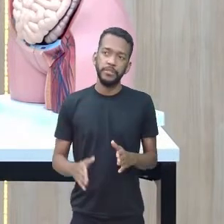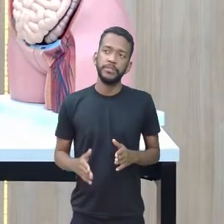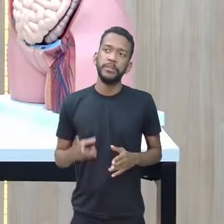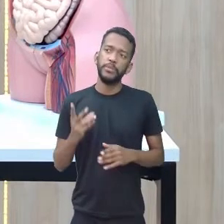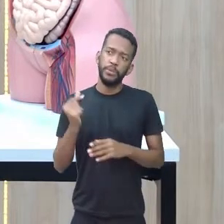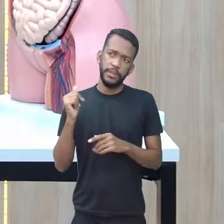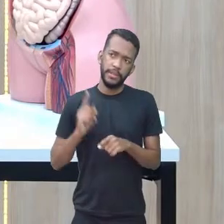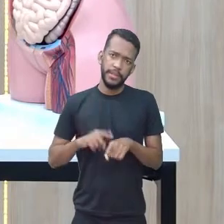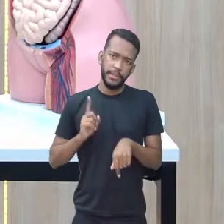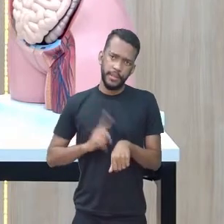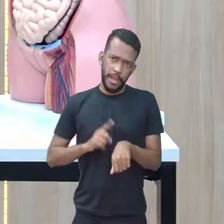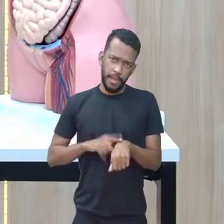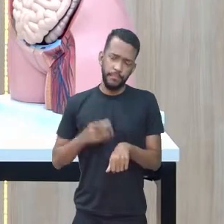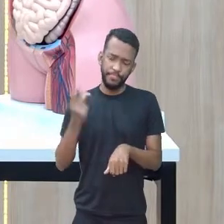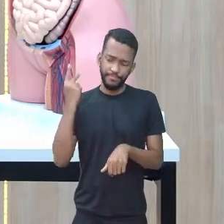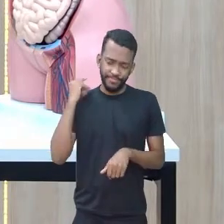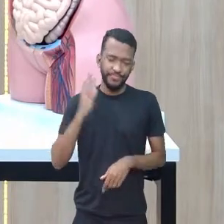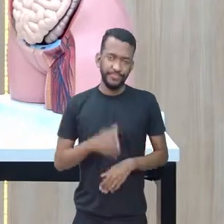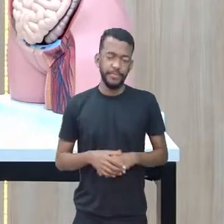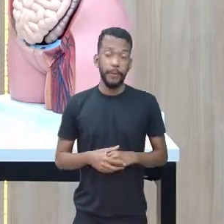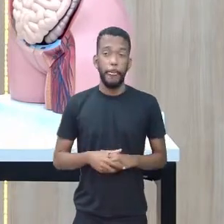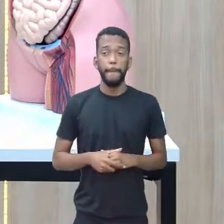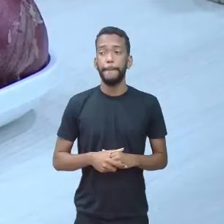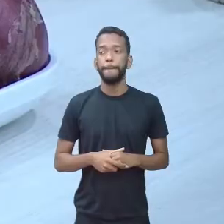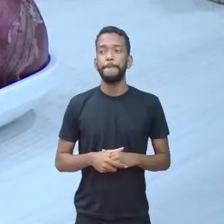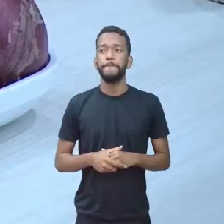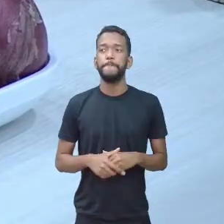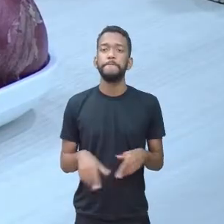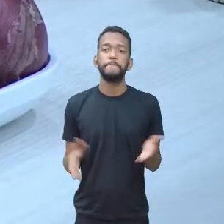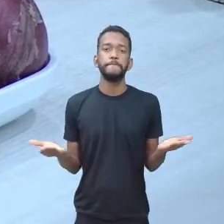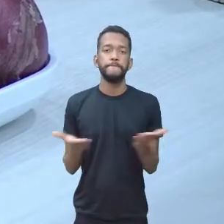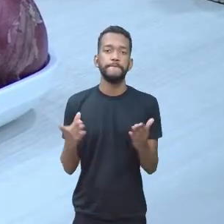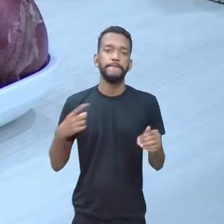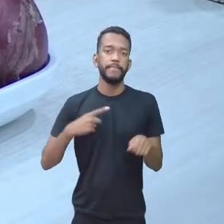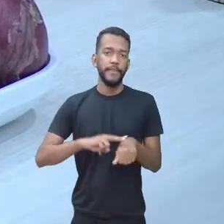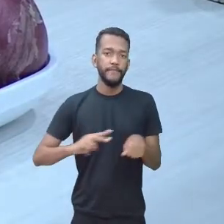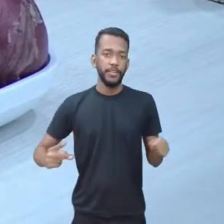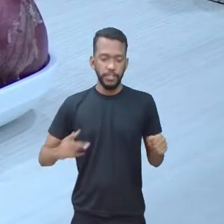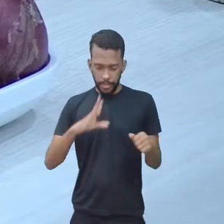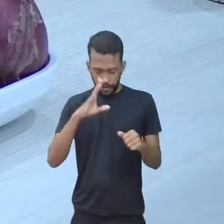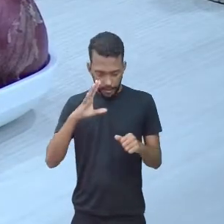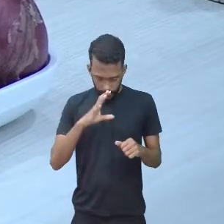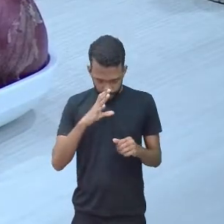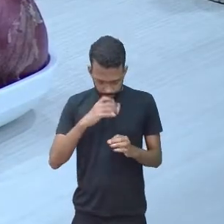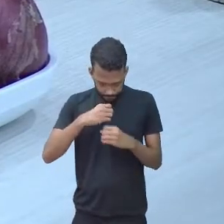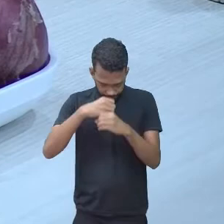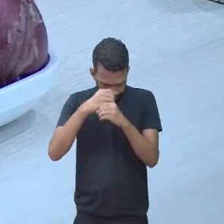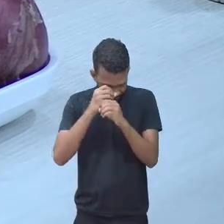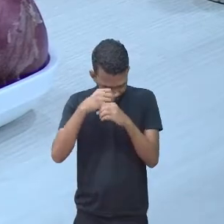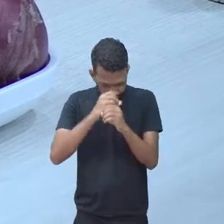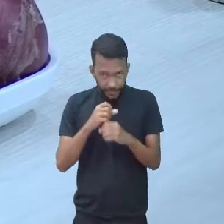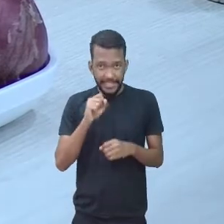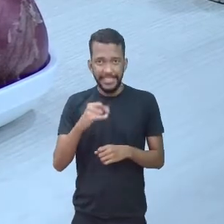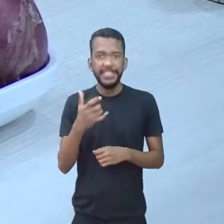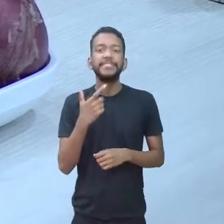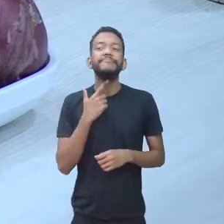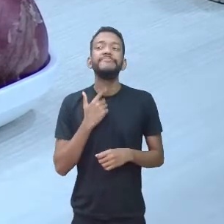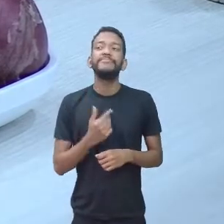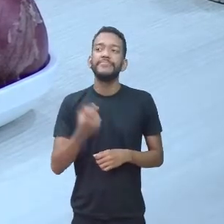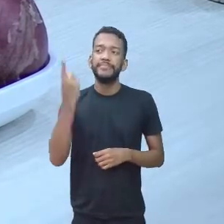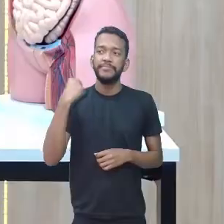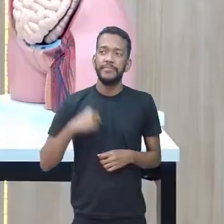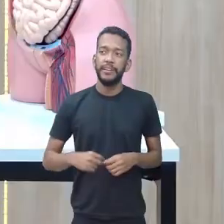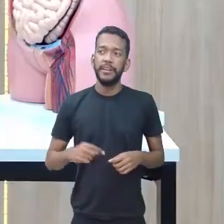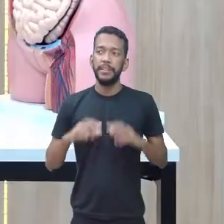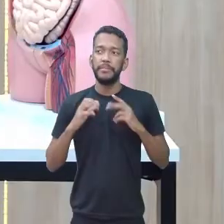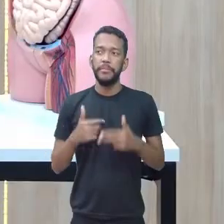algum tempo, pessoal. Hoje a gente observa mais a vegetal e quando a gente quer observar a célula animal, tira um fiozinho